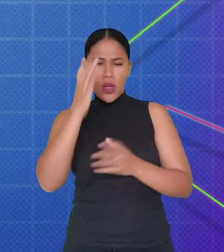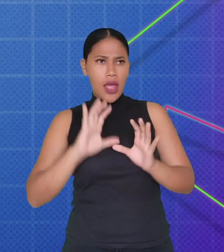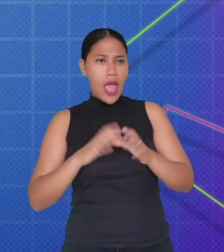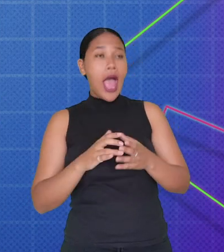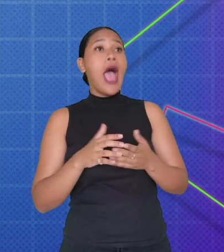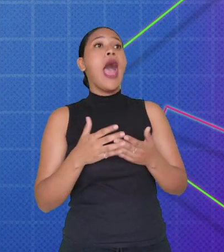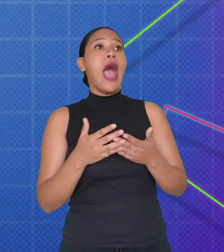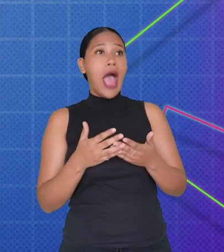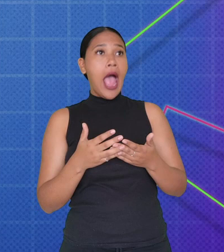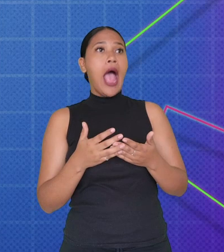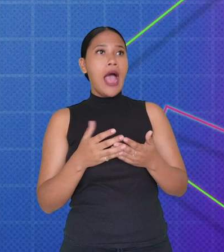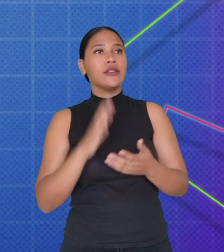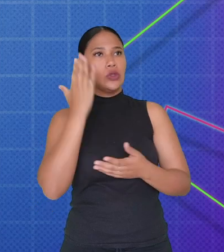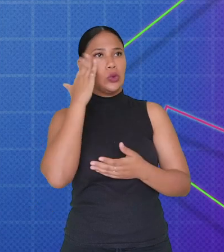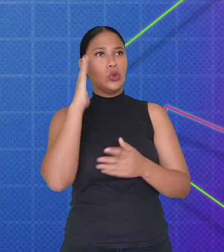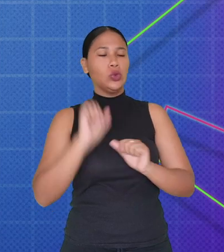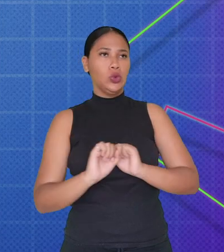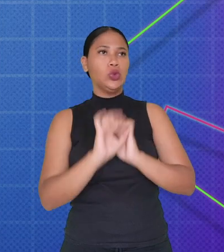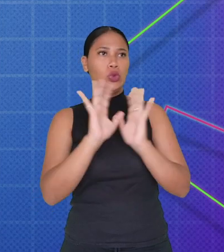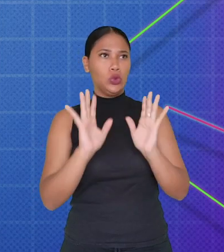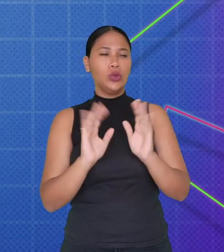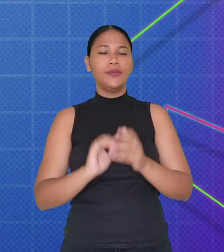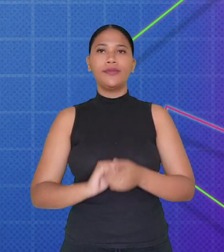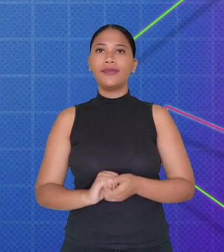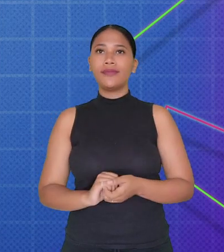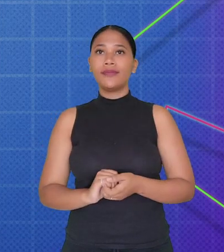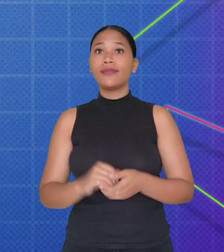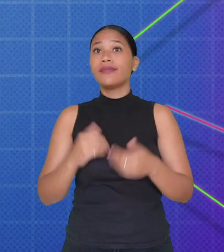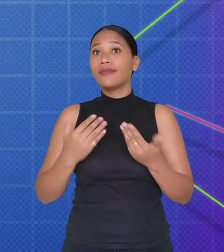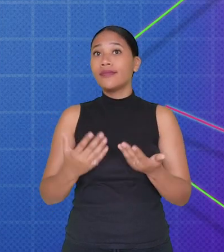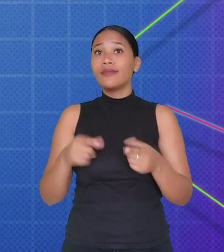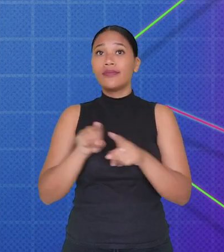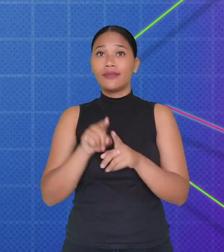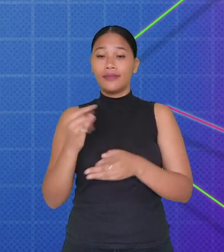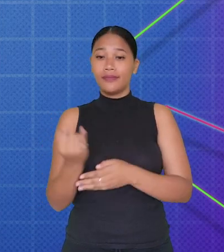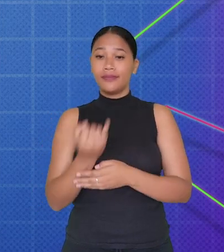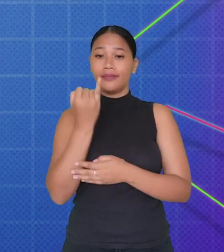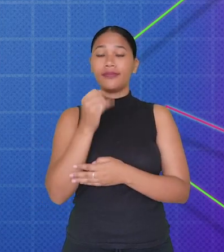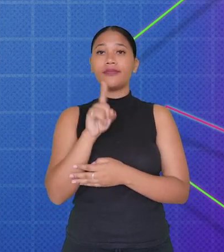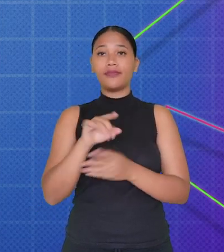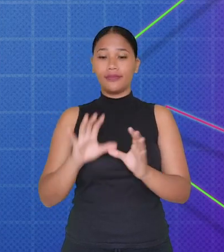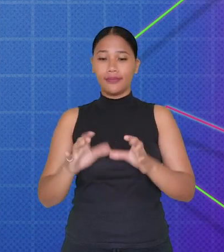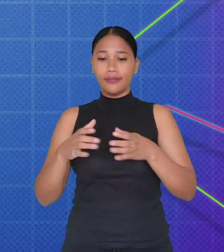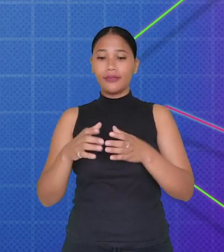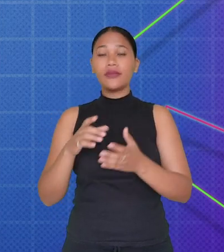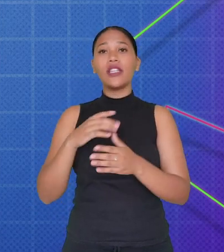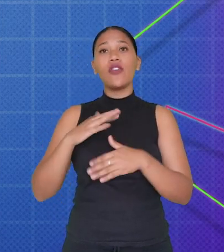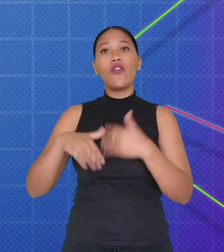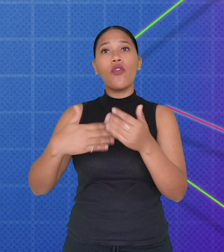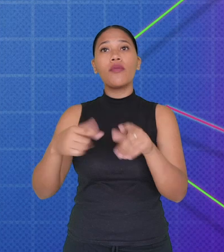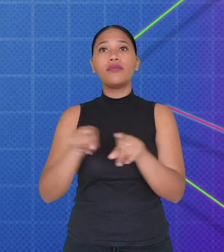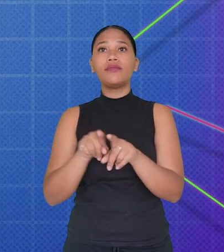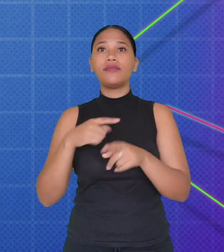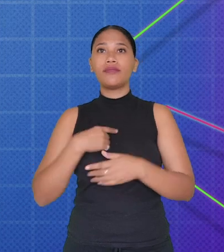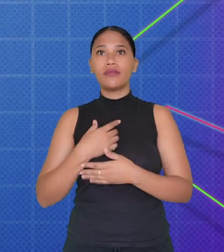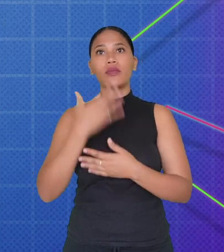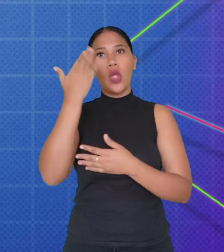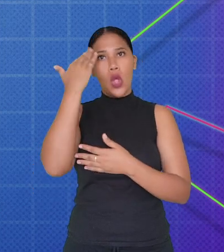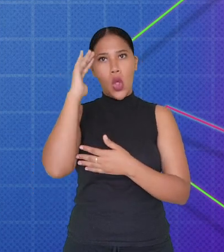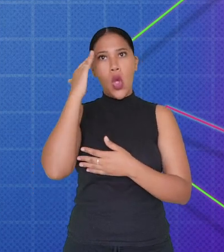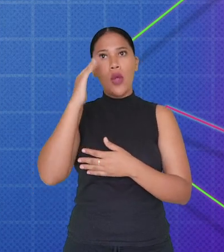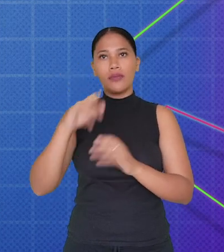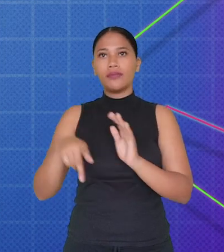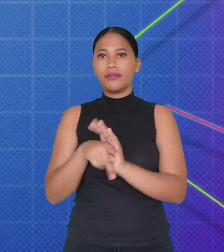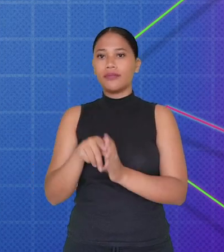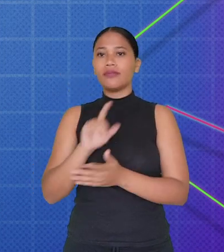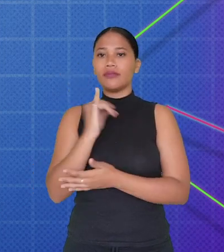que a equipe possa entender melhor o que quer esperado Em Cada sessão por fim é fundamental que toda a equipe de desenvolvimento esteja